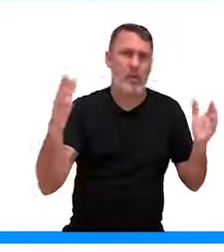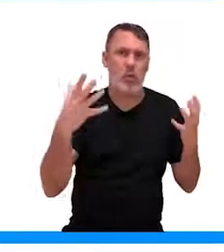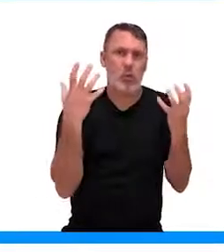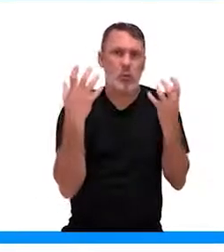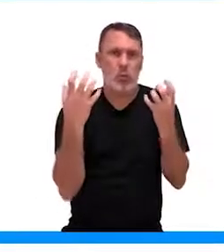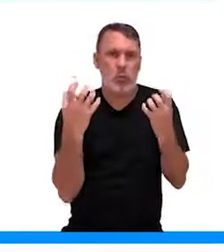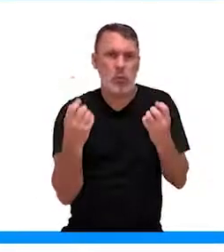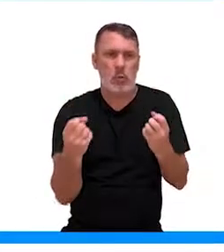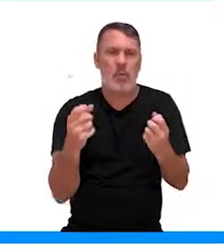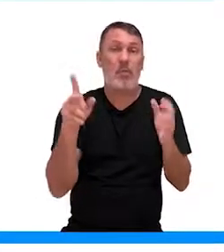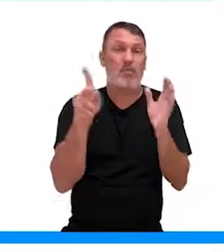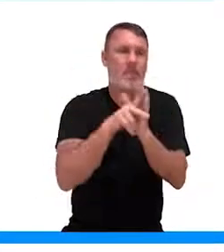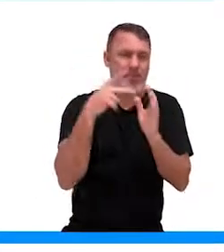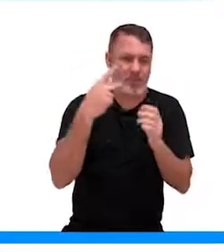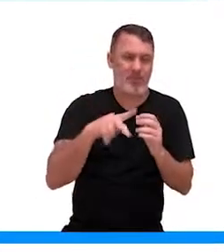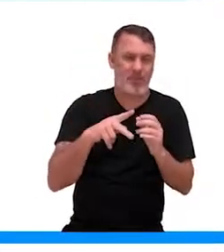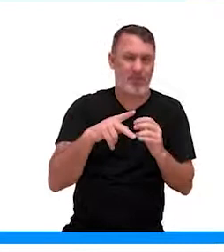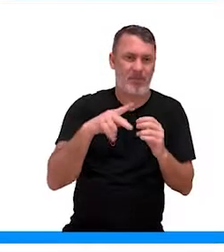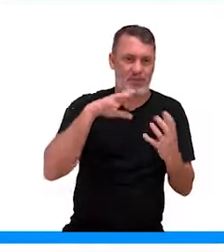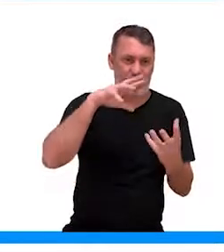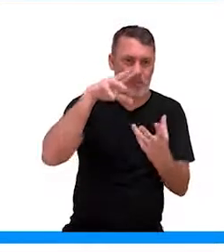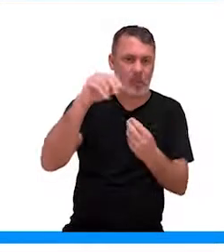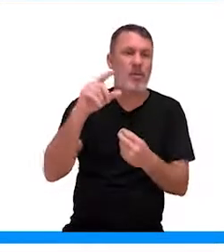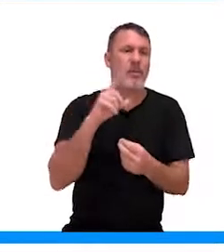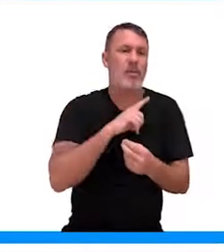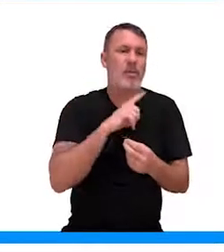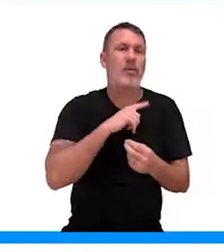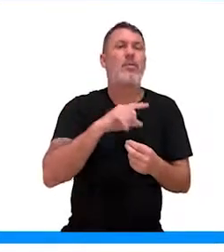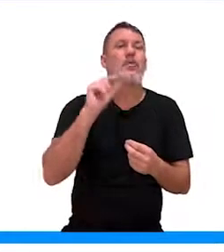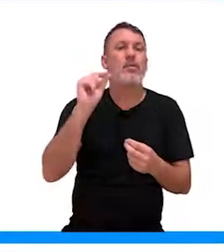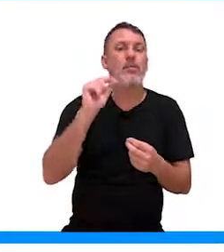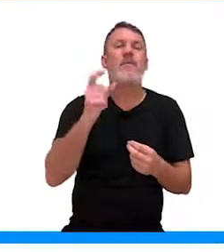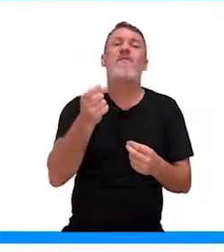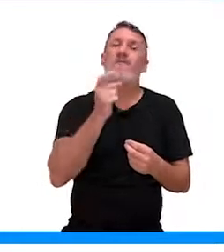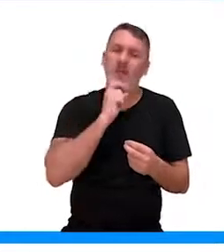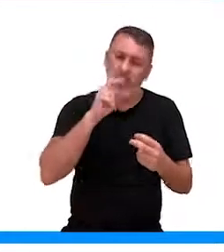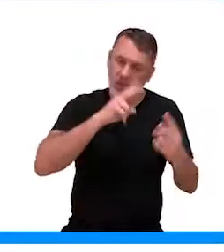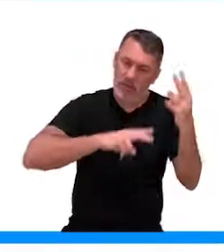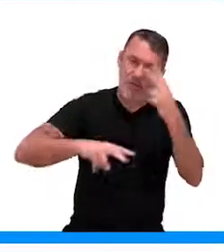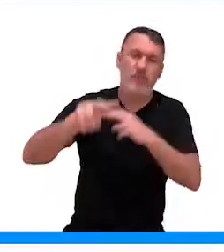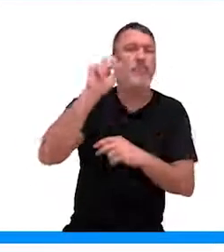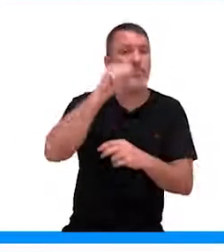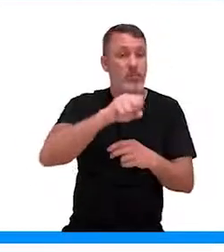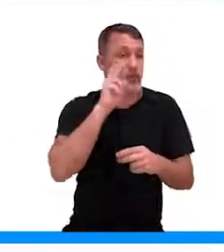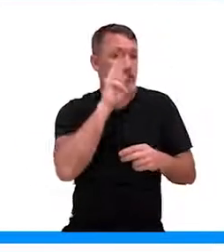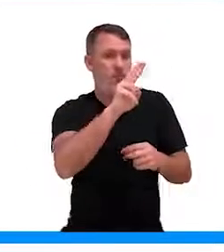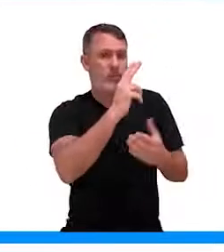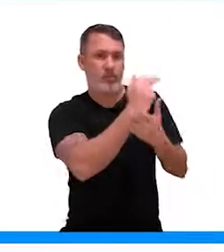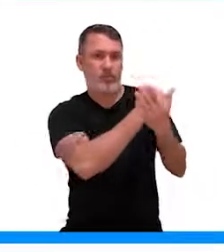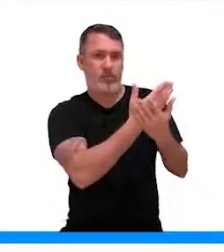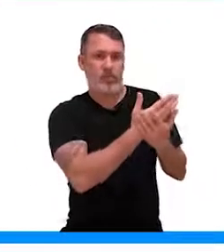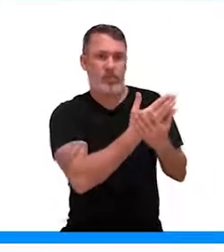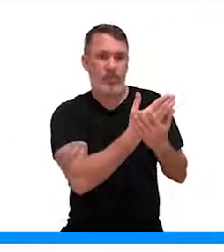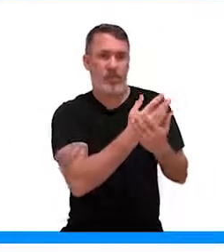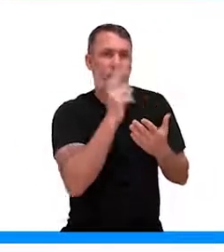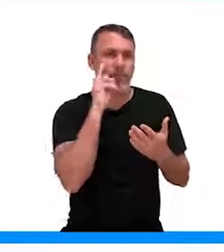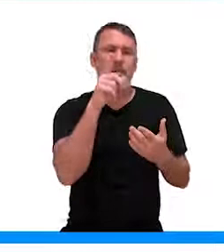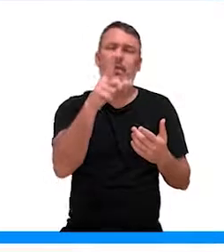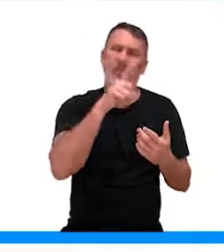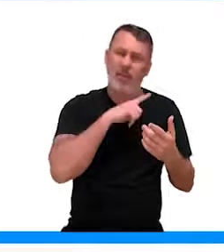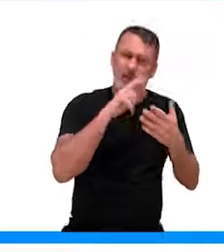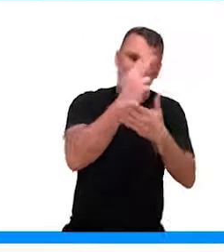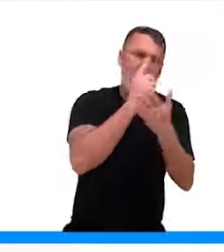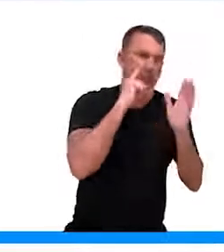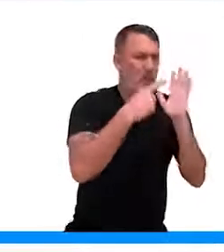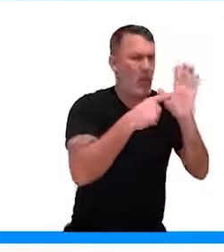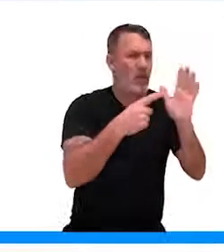desérticas, continentais do nosso planeta, existe a passagem de uma corrente fria. Você pode observar isso no continente africano e você pode observar